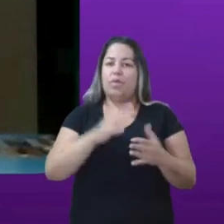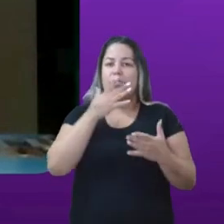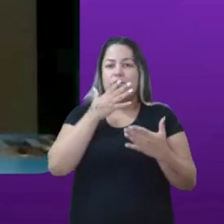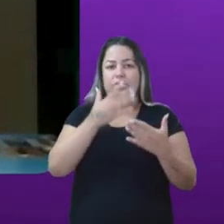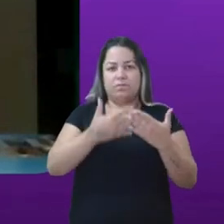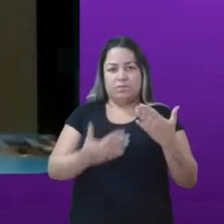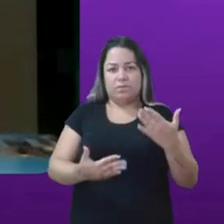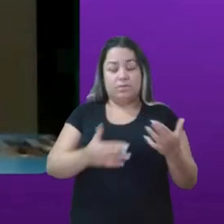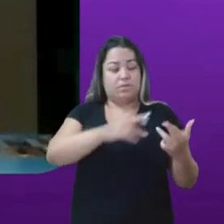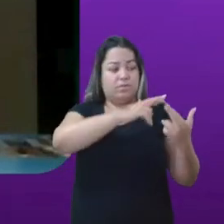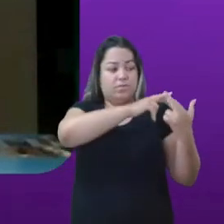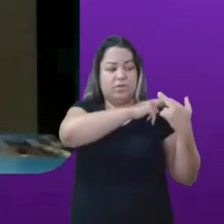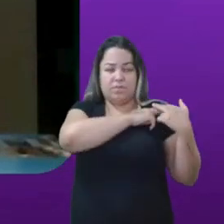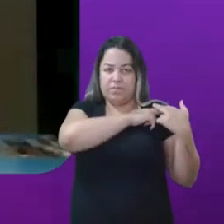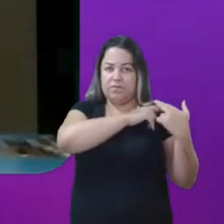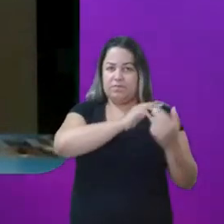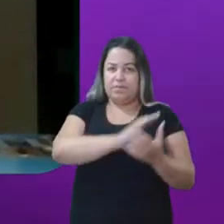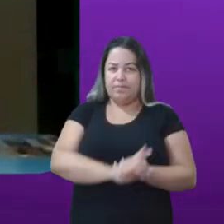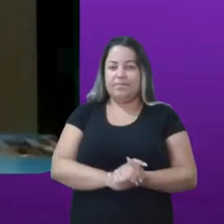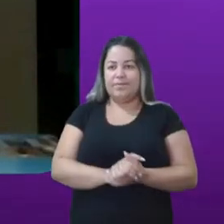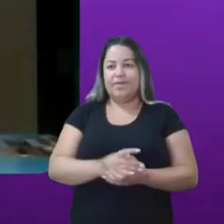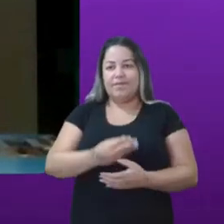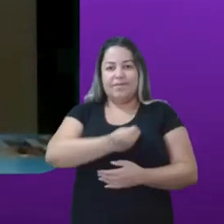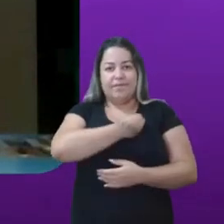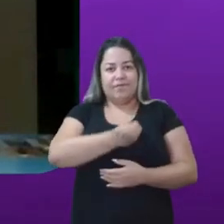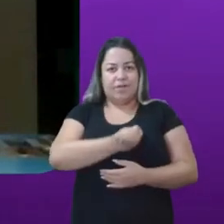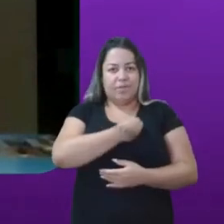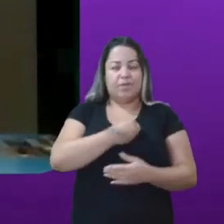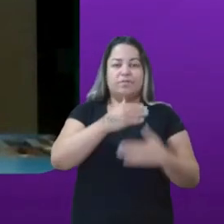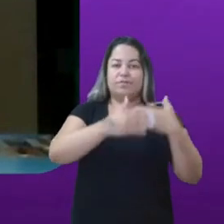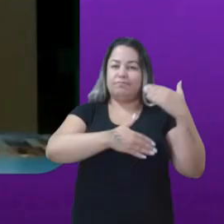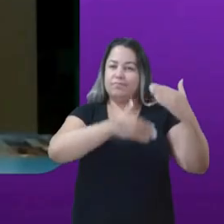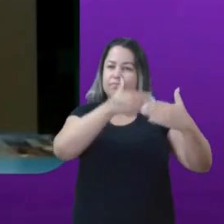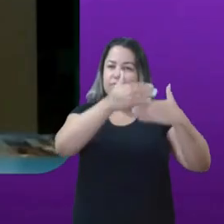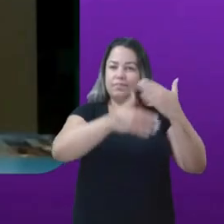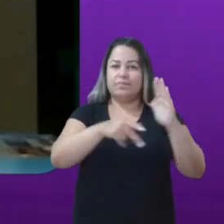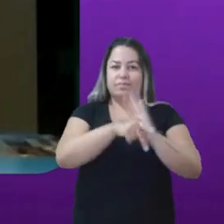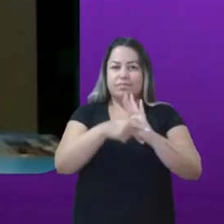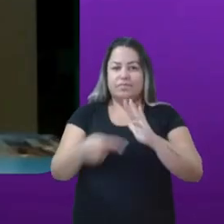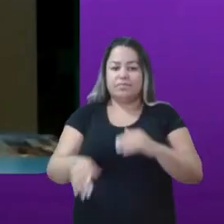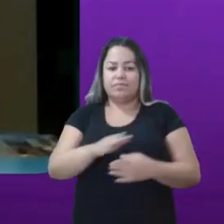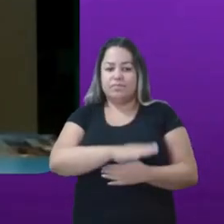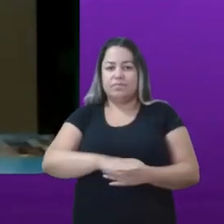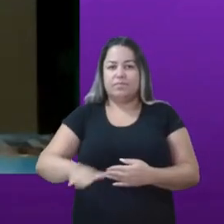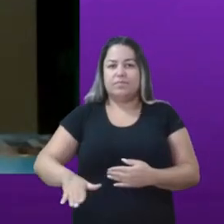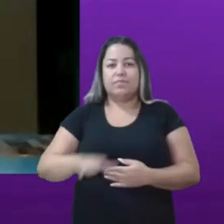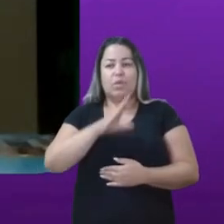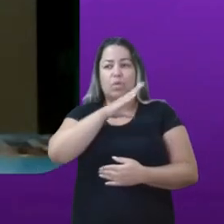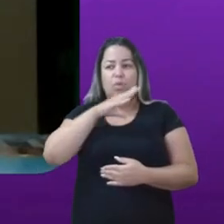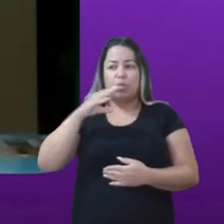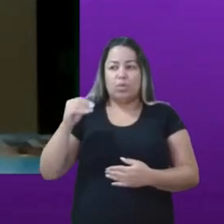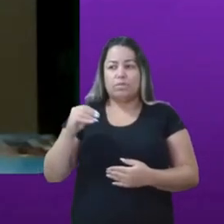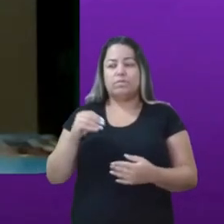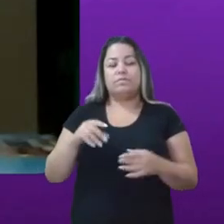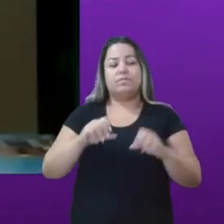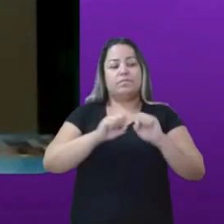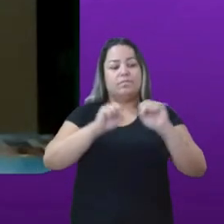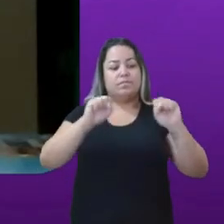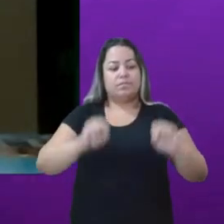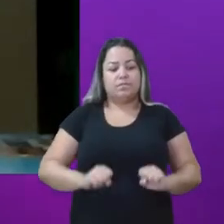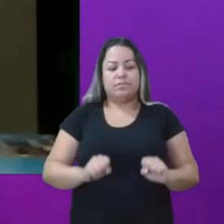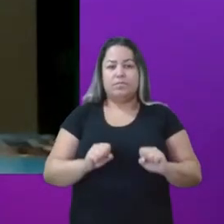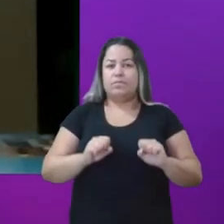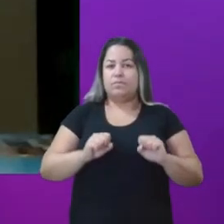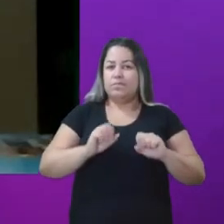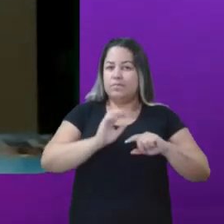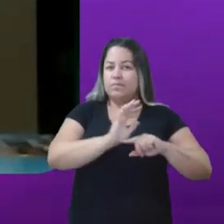se responsabilizam pela vida, pelo desenvolvimento dessas crianças e adolescentes. E no Sistema Único de Assistência